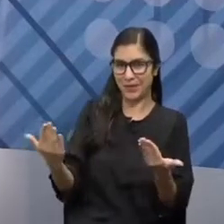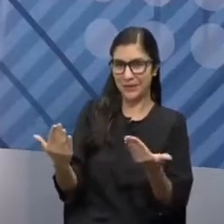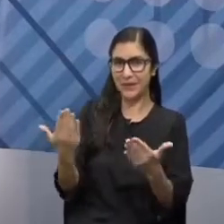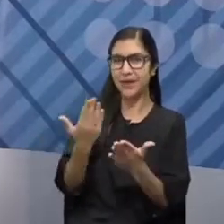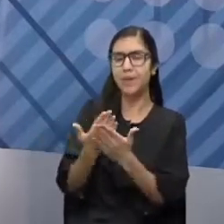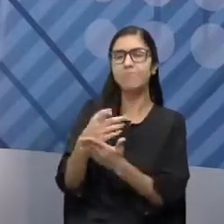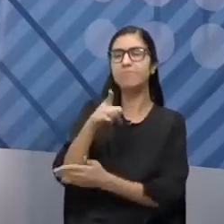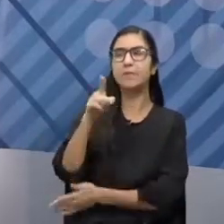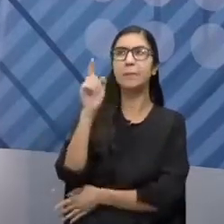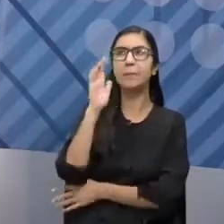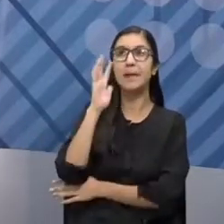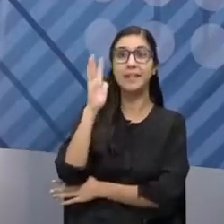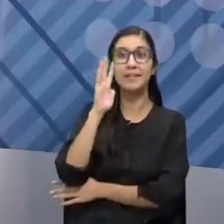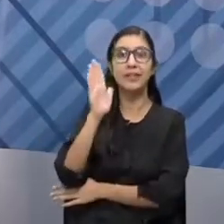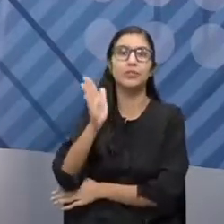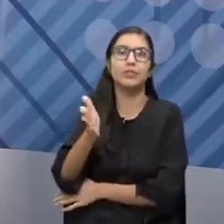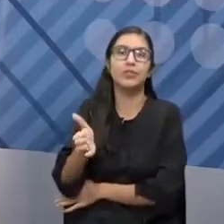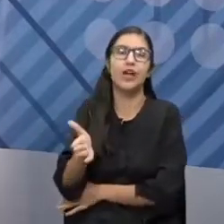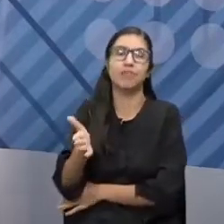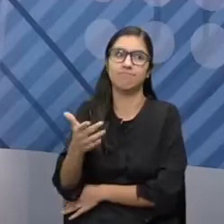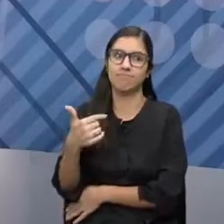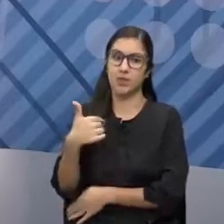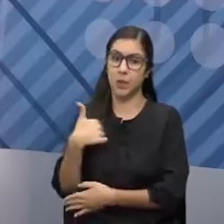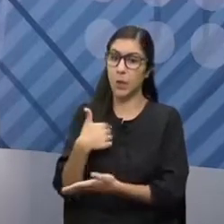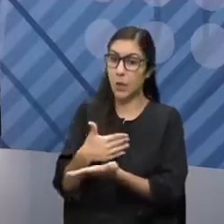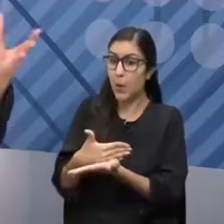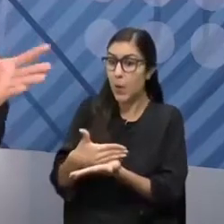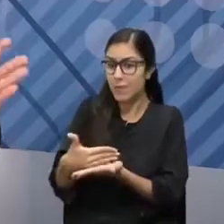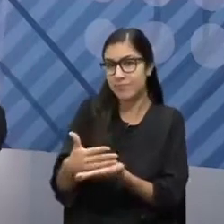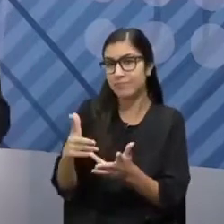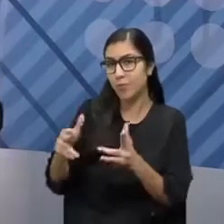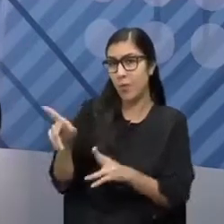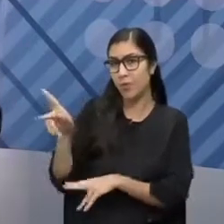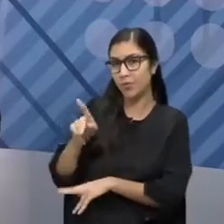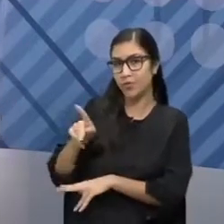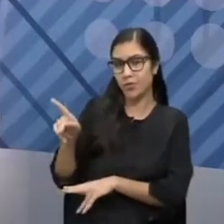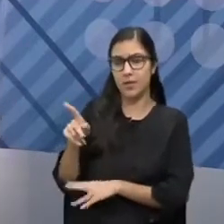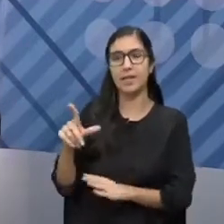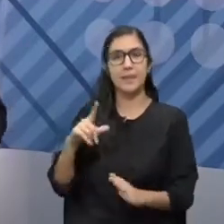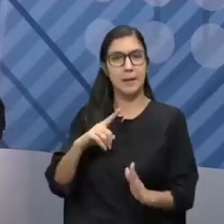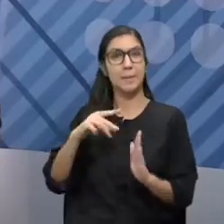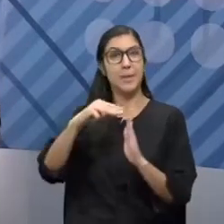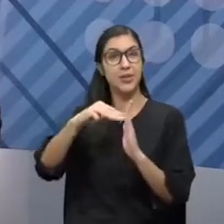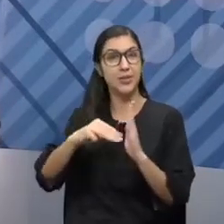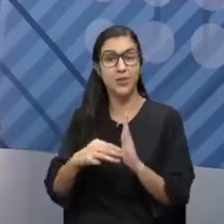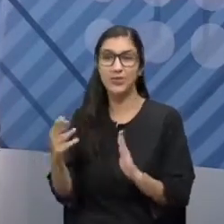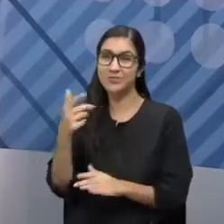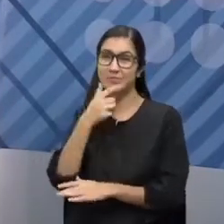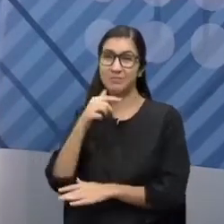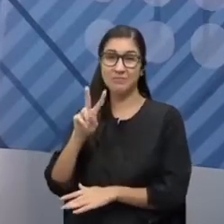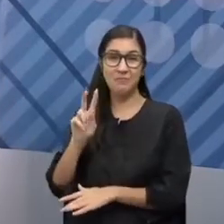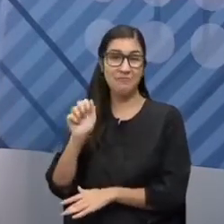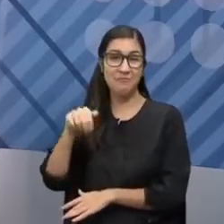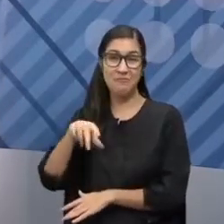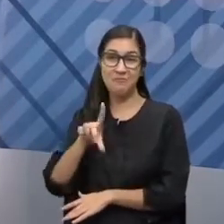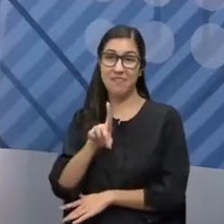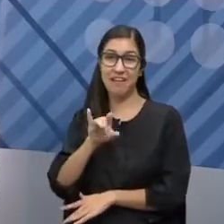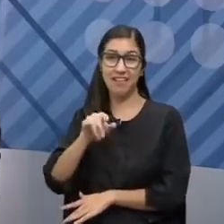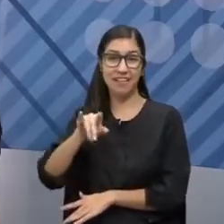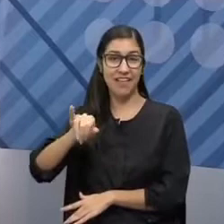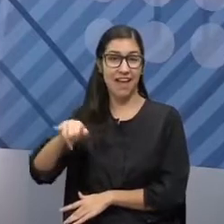esteja pensando já. Eu vou iniciar bem como a professora falou, com a metodologia do Dr. Van Dijk, né? A